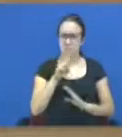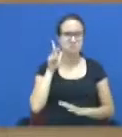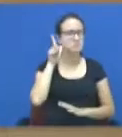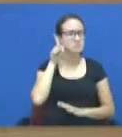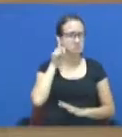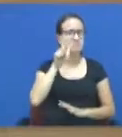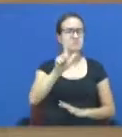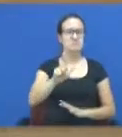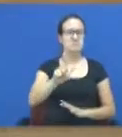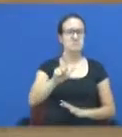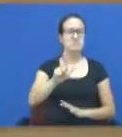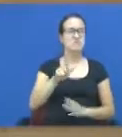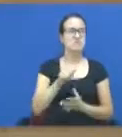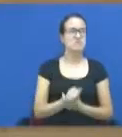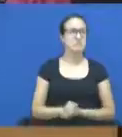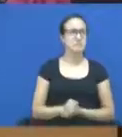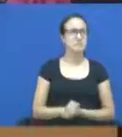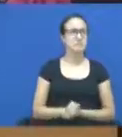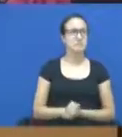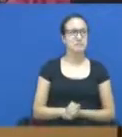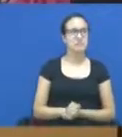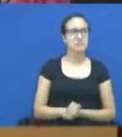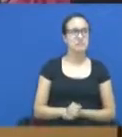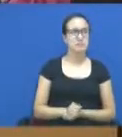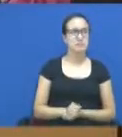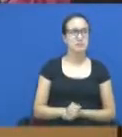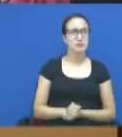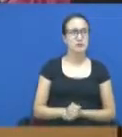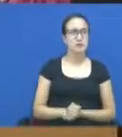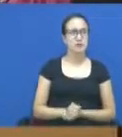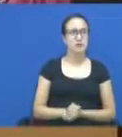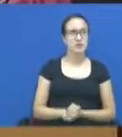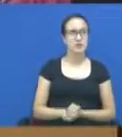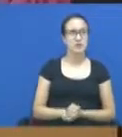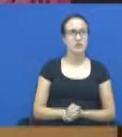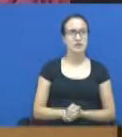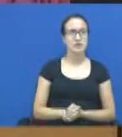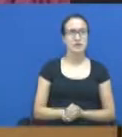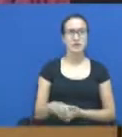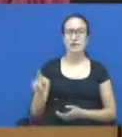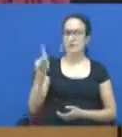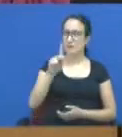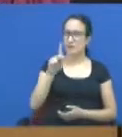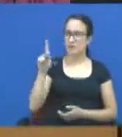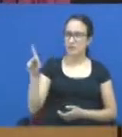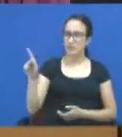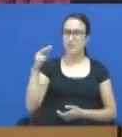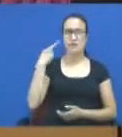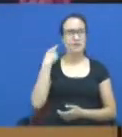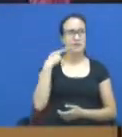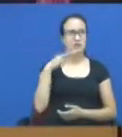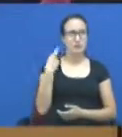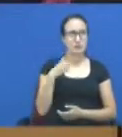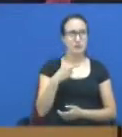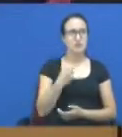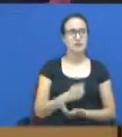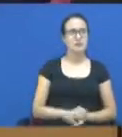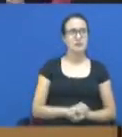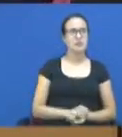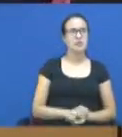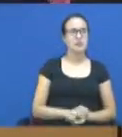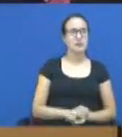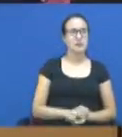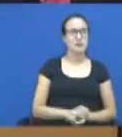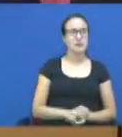Raul. Questão de ordem. Senhor presidente Ronaldo, Ronei, acho que o senhor está me contaminando. Eu